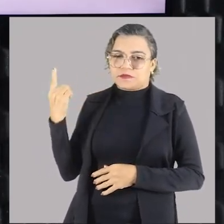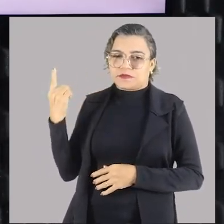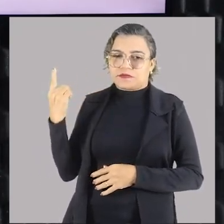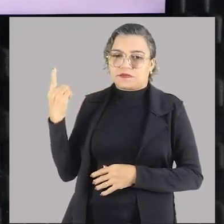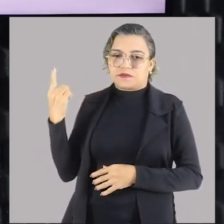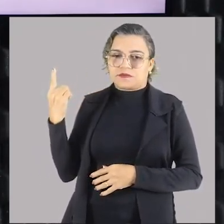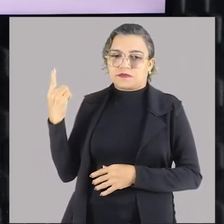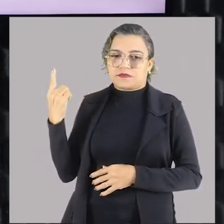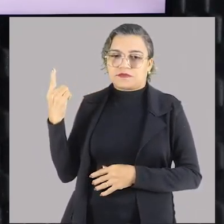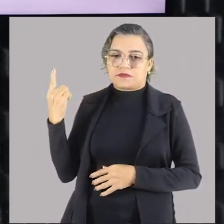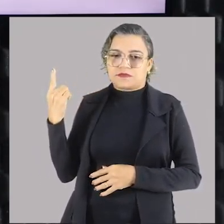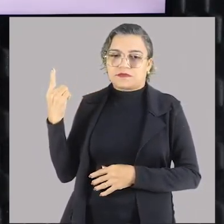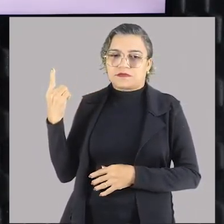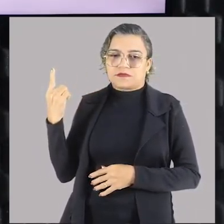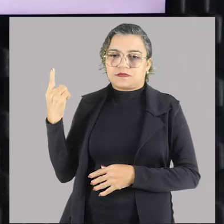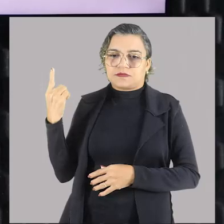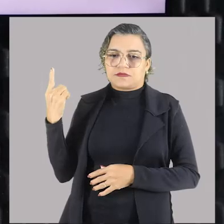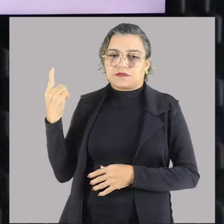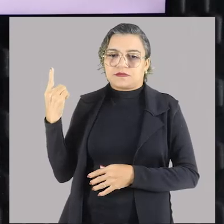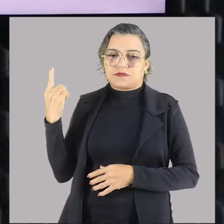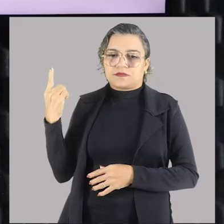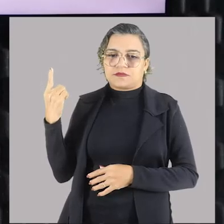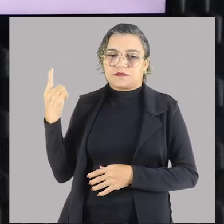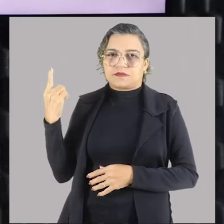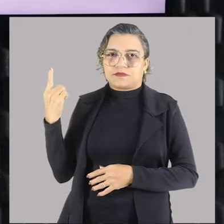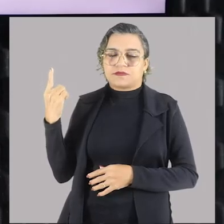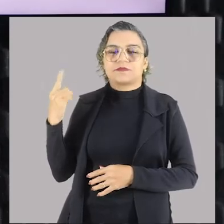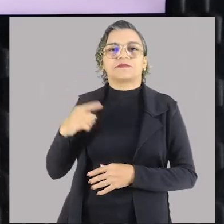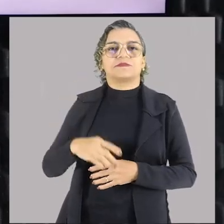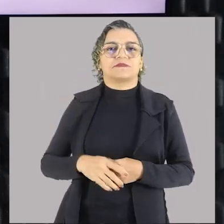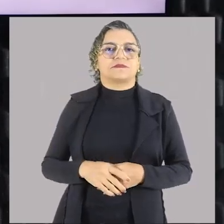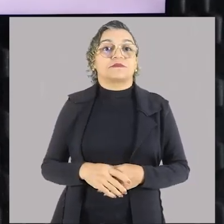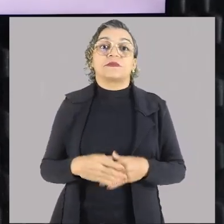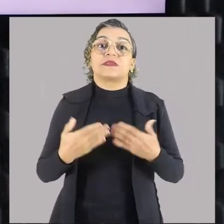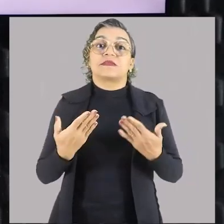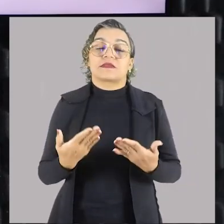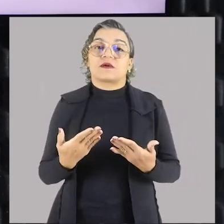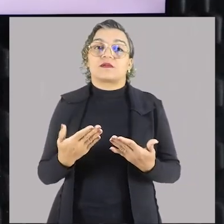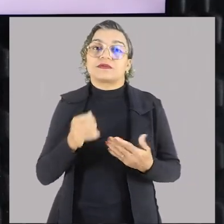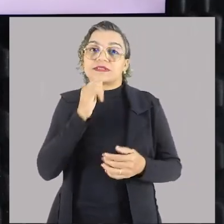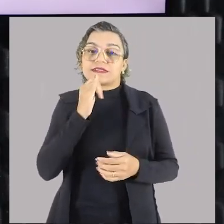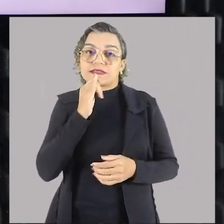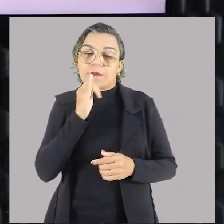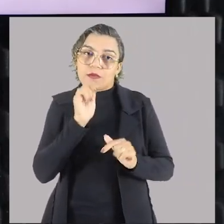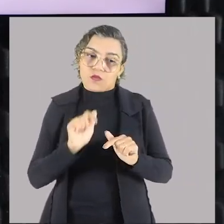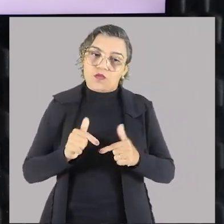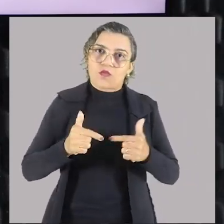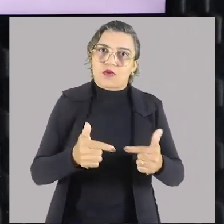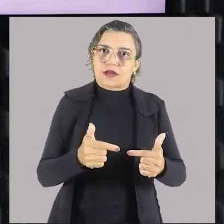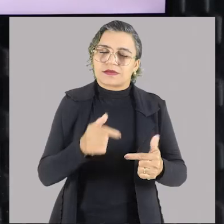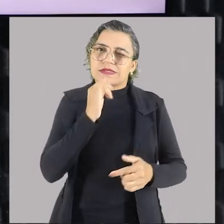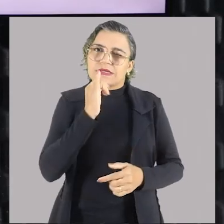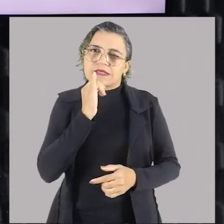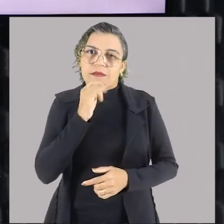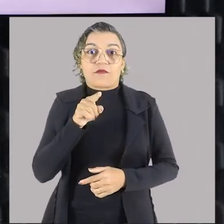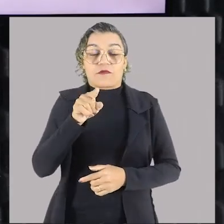giving, receiving and sharing information. Então, é o ato de você dar, de